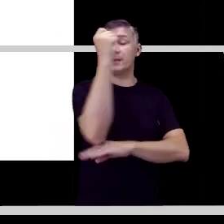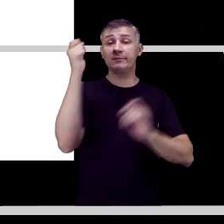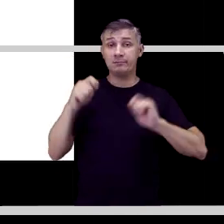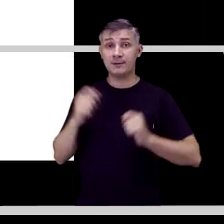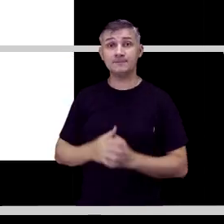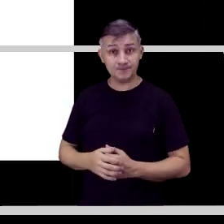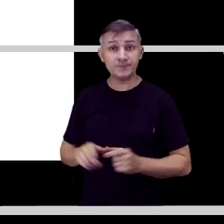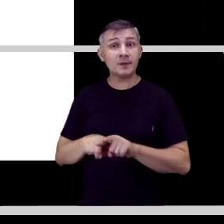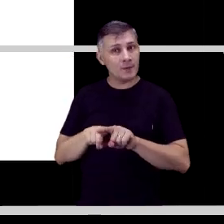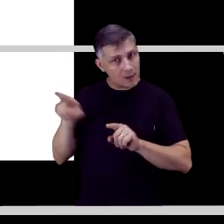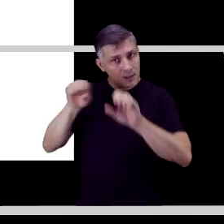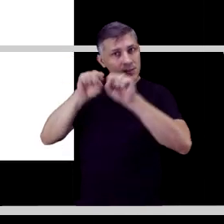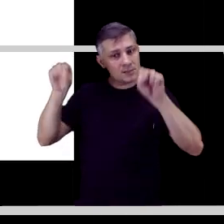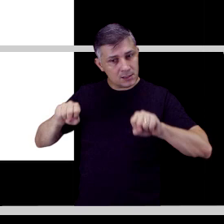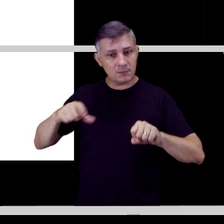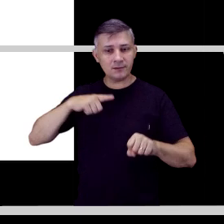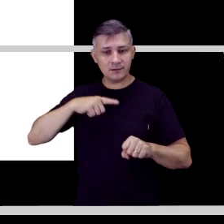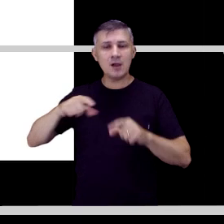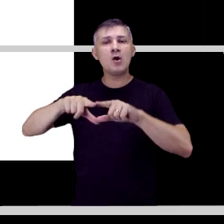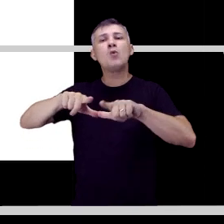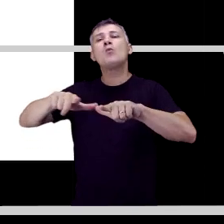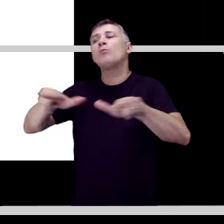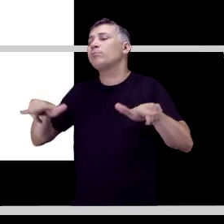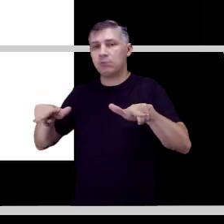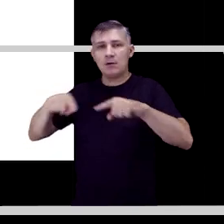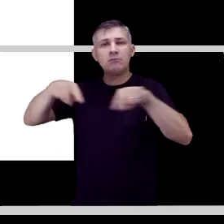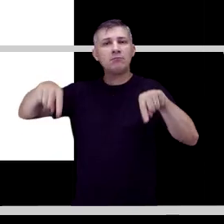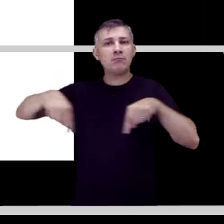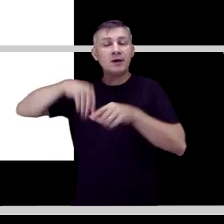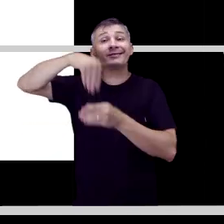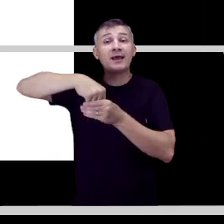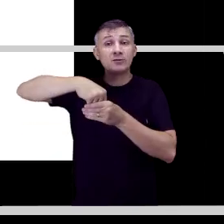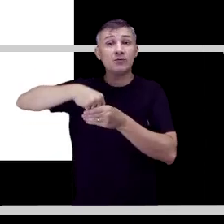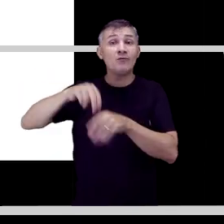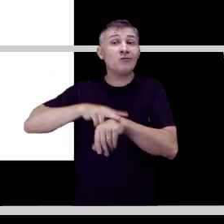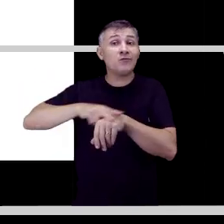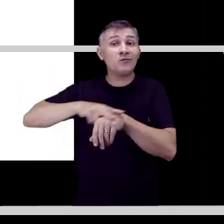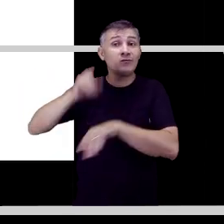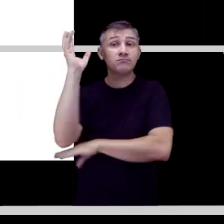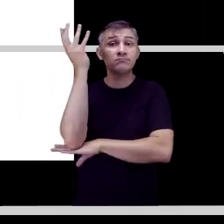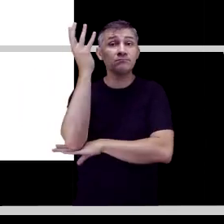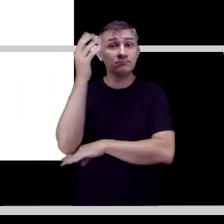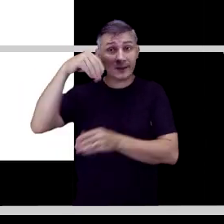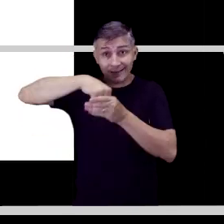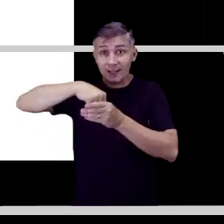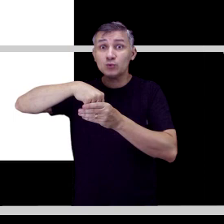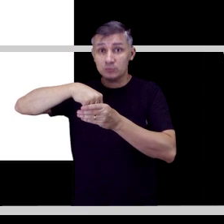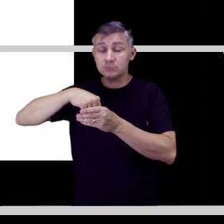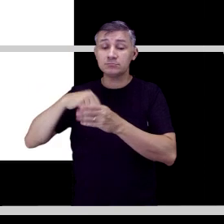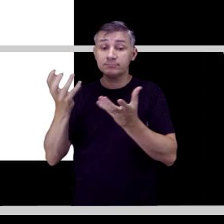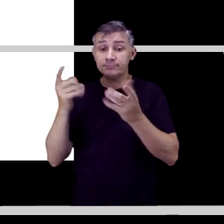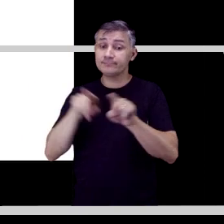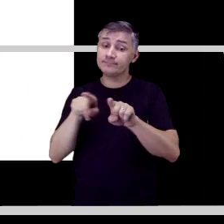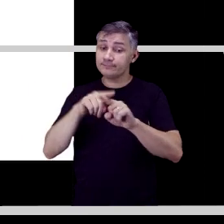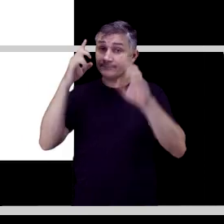alternada, para receber vigas metálicas transversais no outro sentido. O sistema também previa a introdução